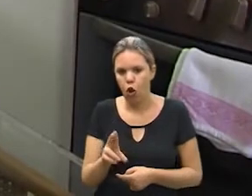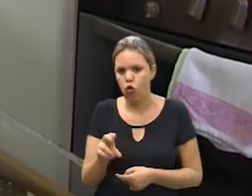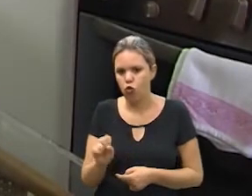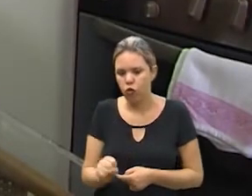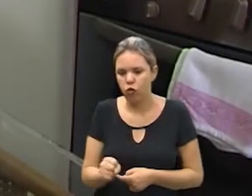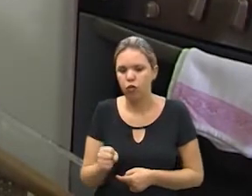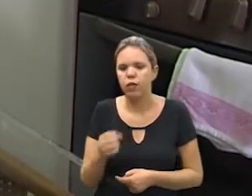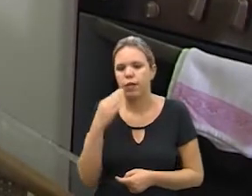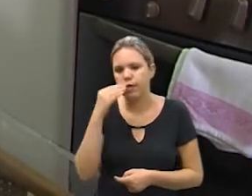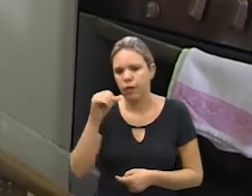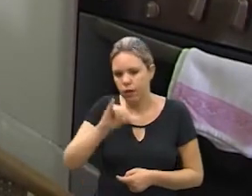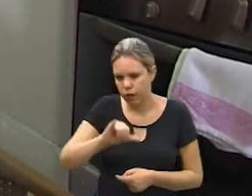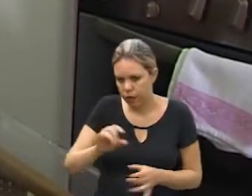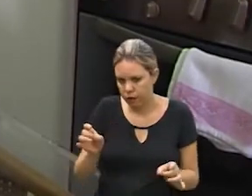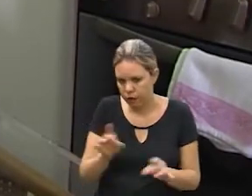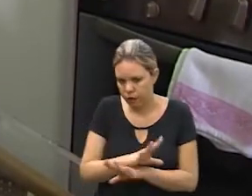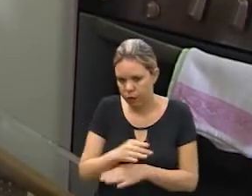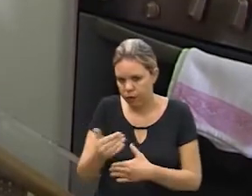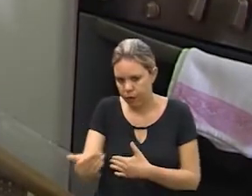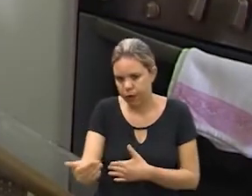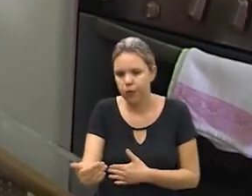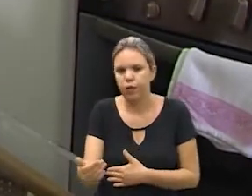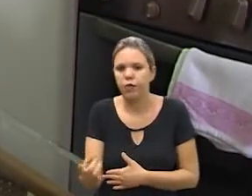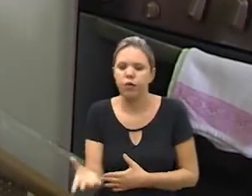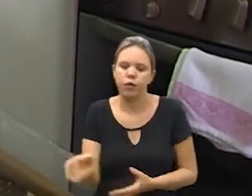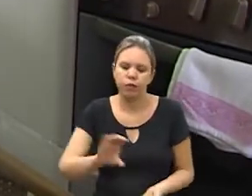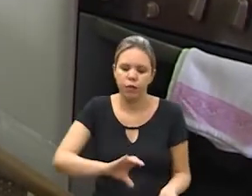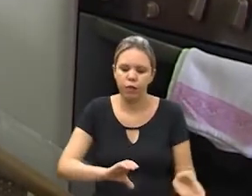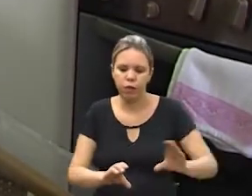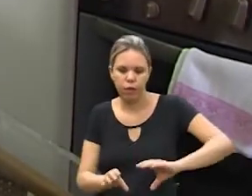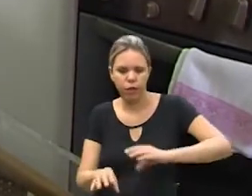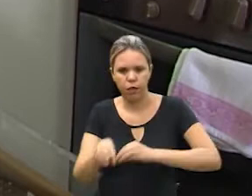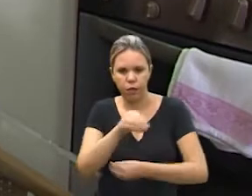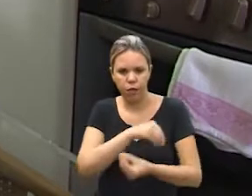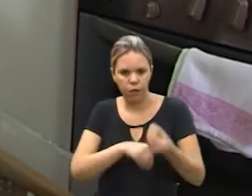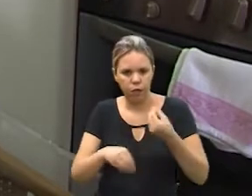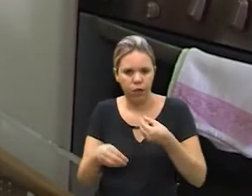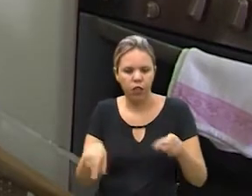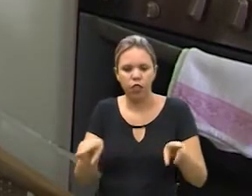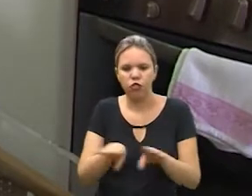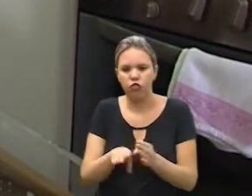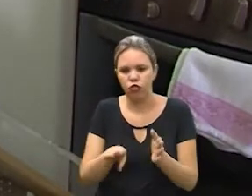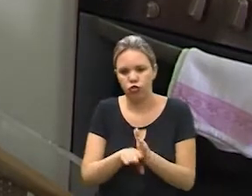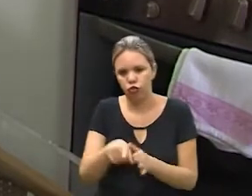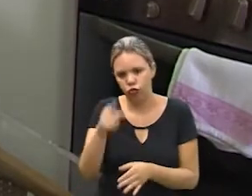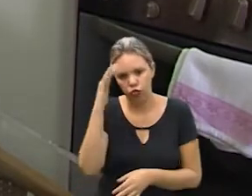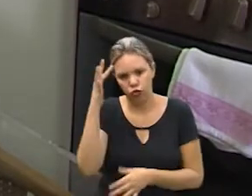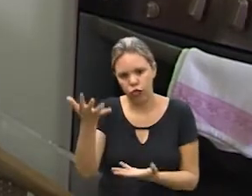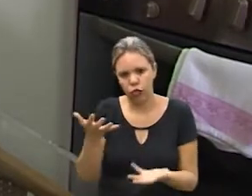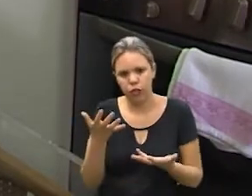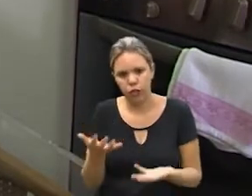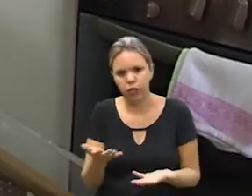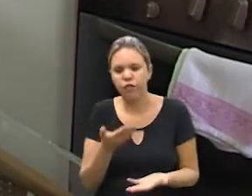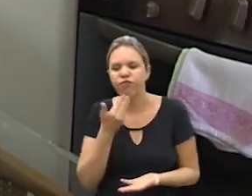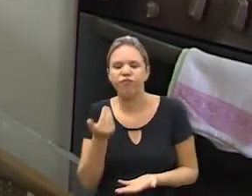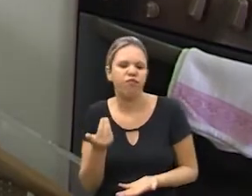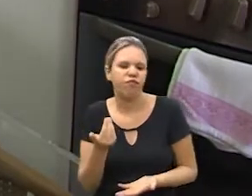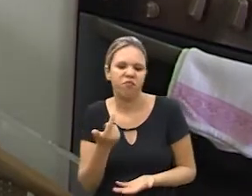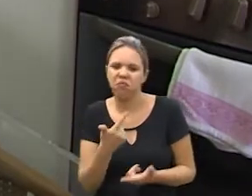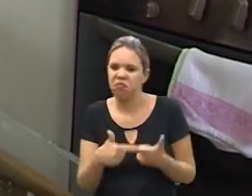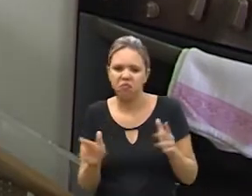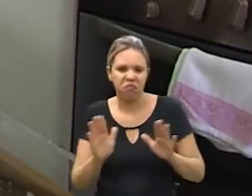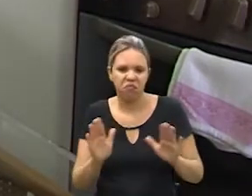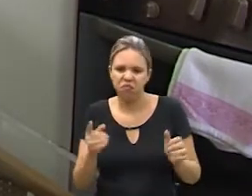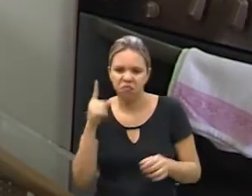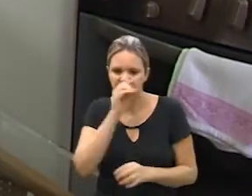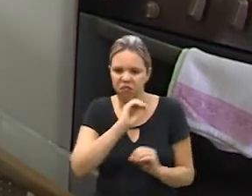sal, azeite, ele tá pronto. Tá pronto. A partir daqui, a gente vai incluir os ingredientes e chegar naquilo que você imagina. Nossa, que você queira. Nossa, é muito fácil. Não tem segredo, então.